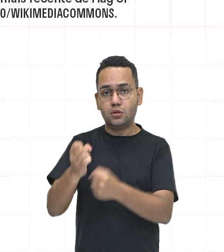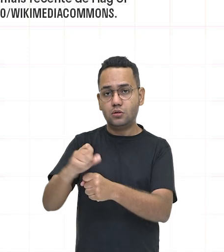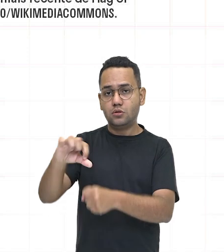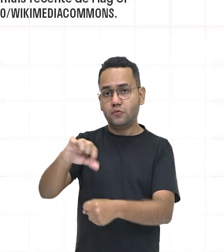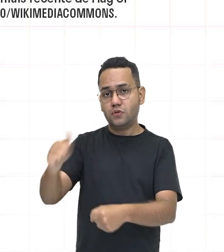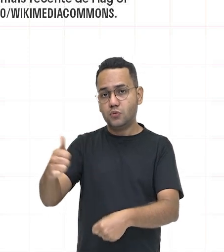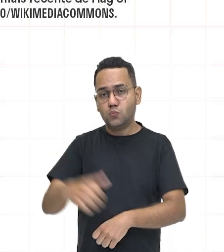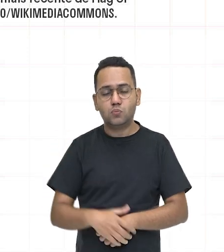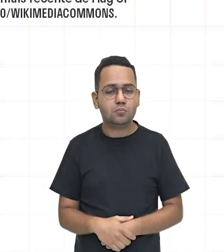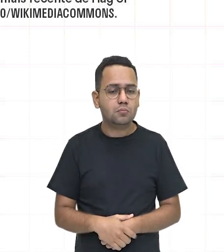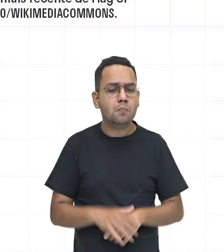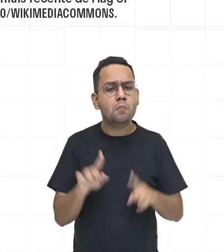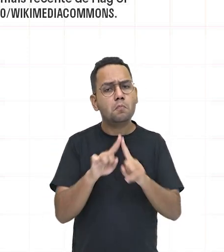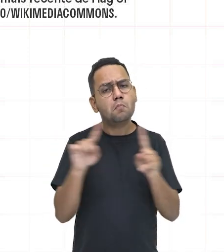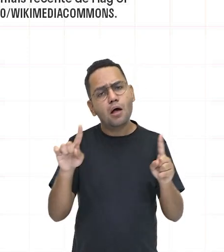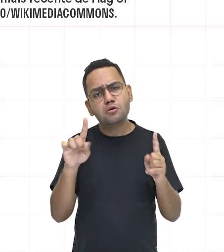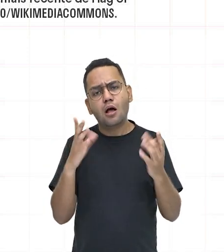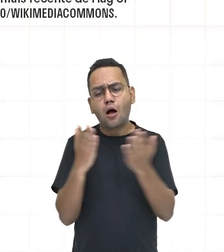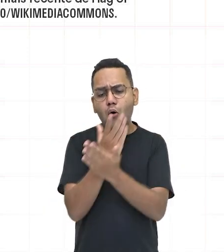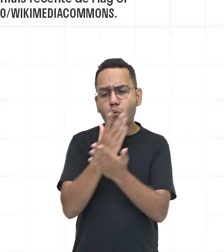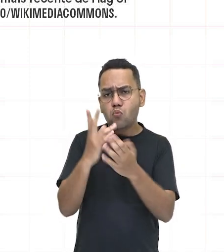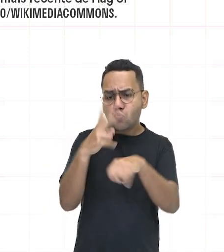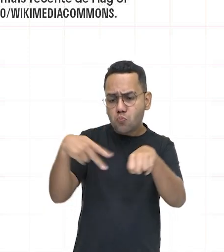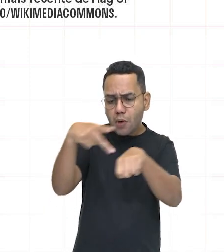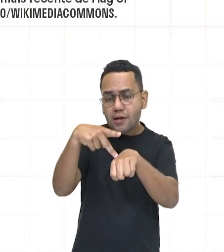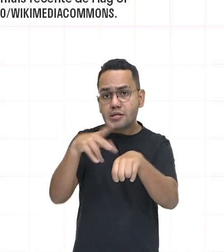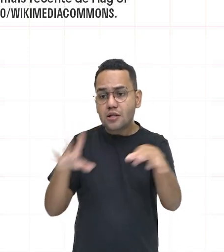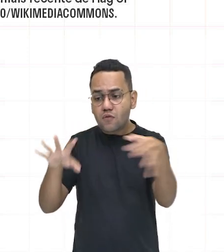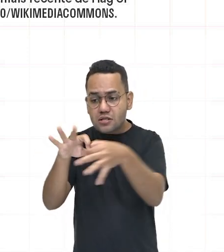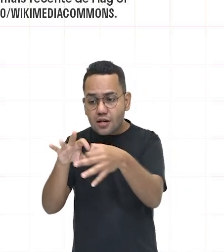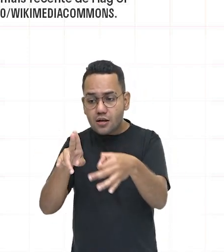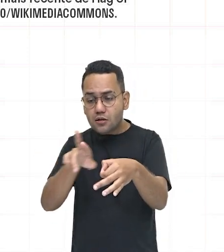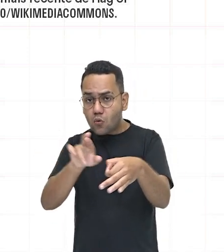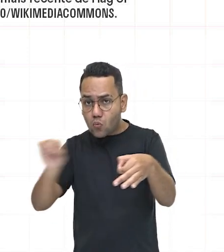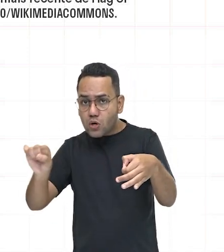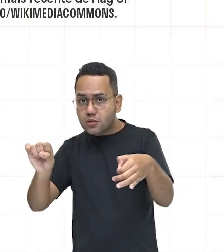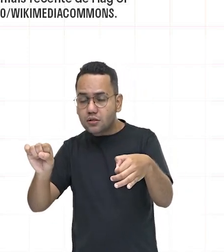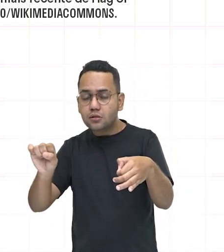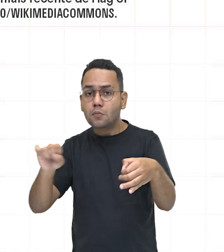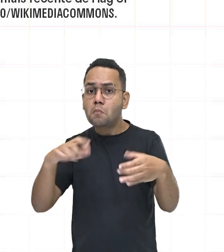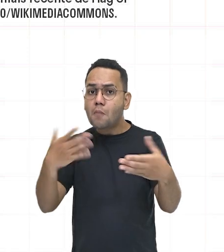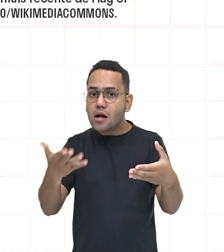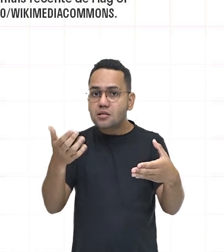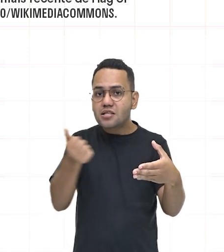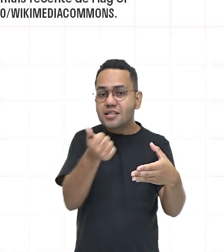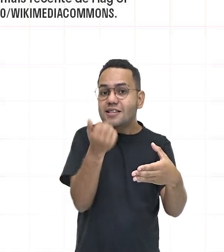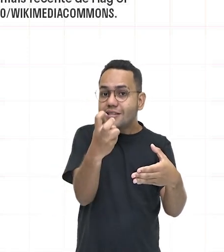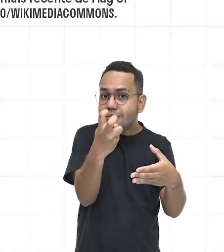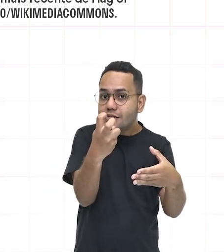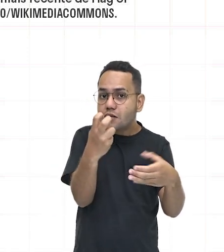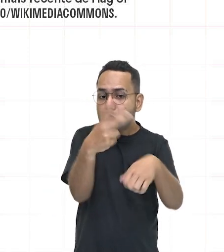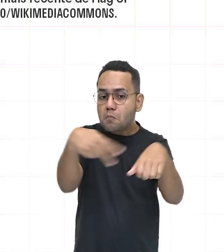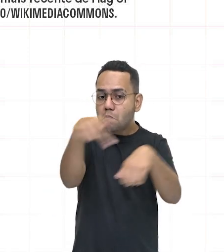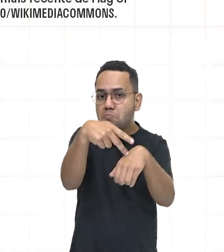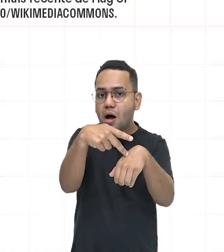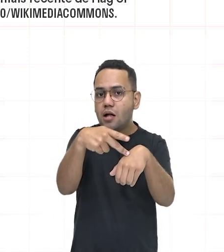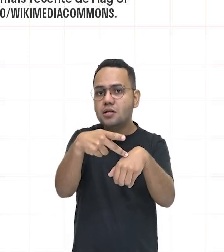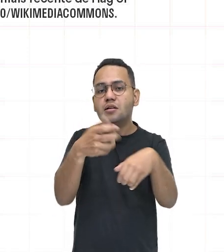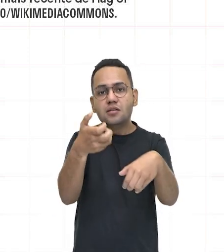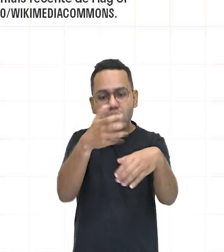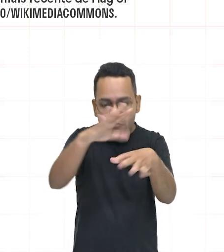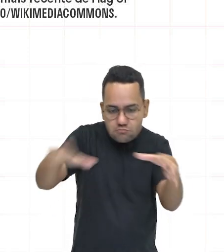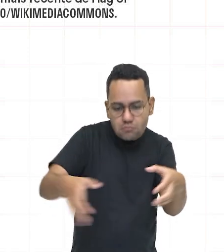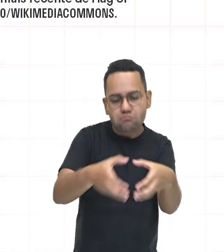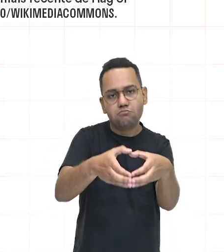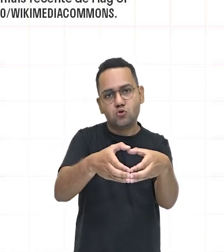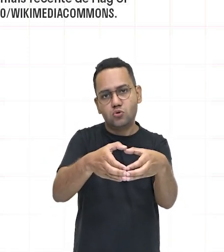né, que acabavam formando a República Soviética, 15 desses países, né, quiseram formar esse